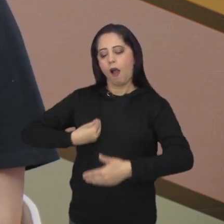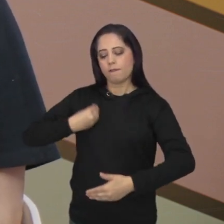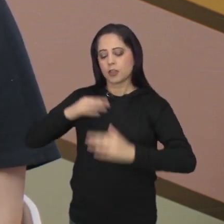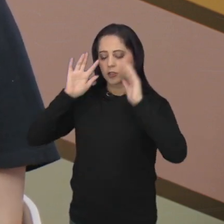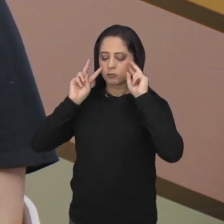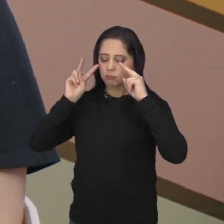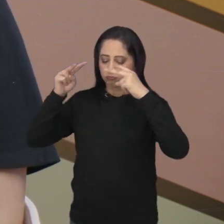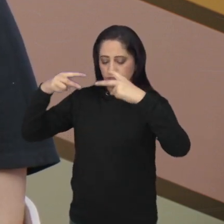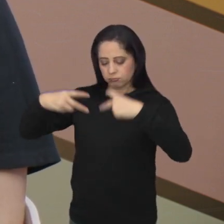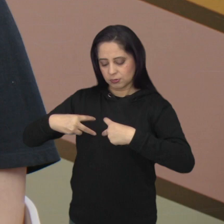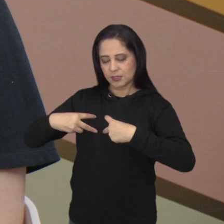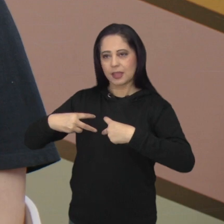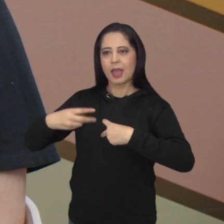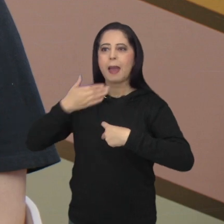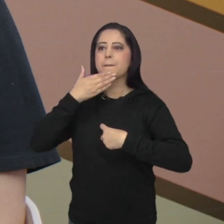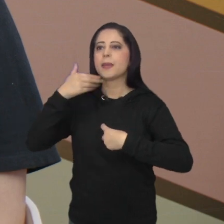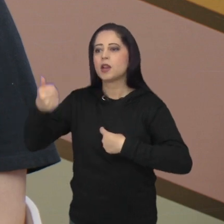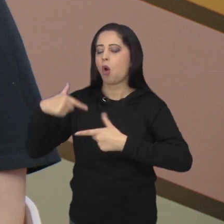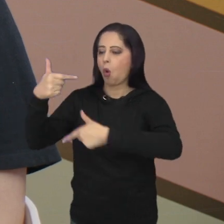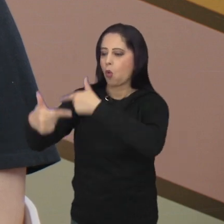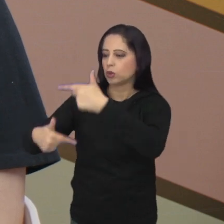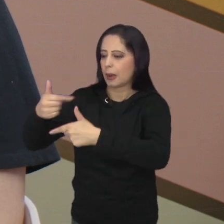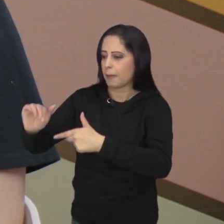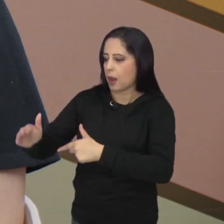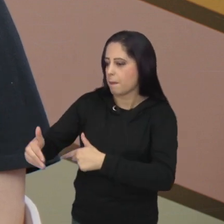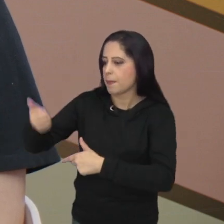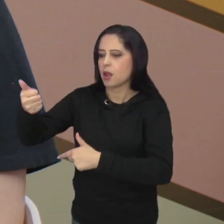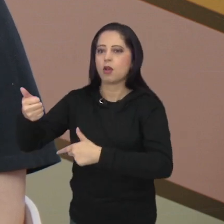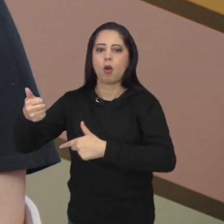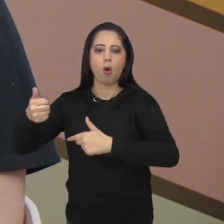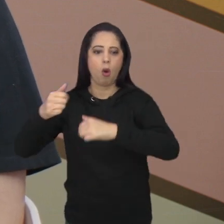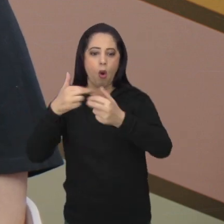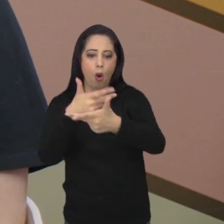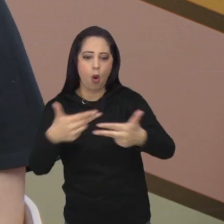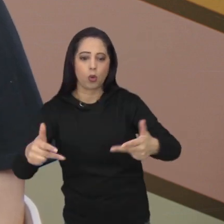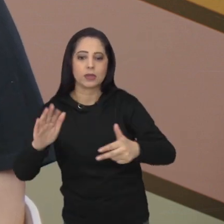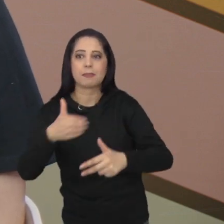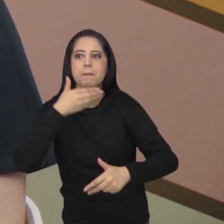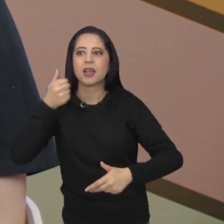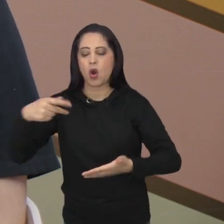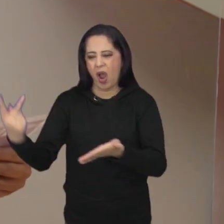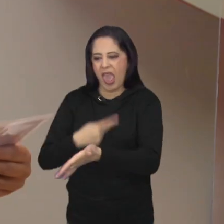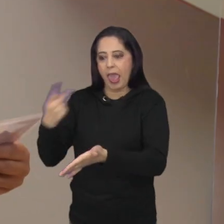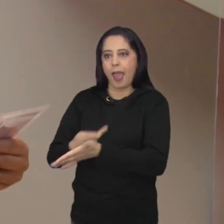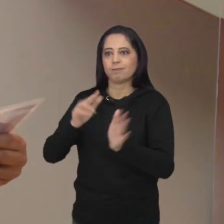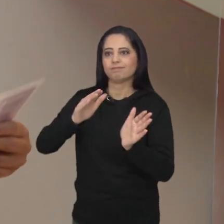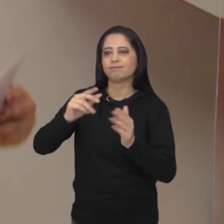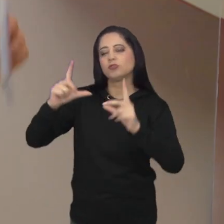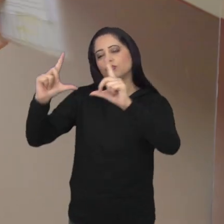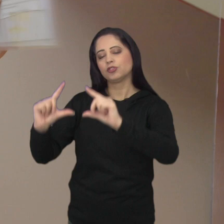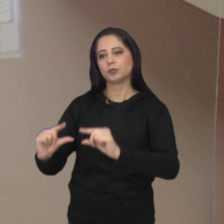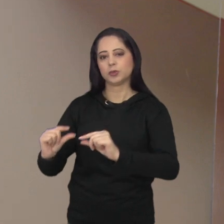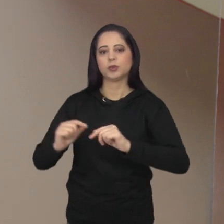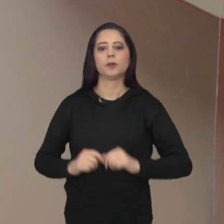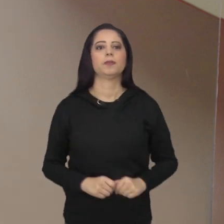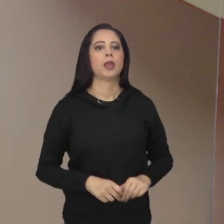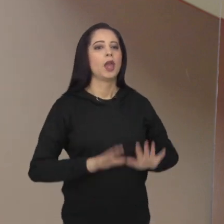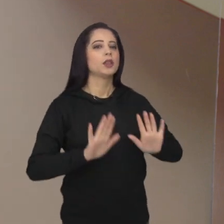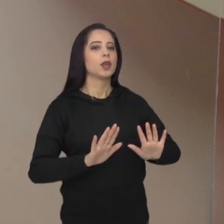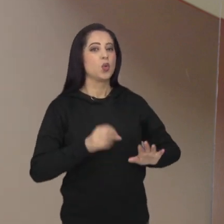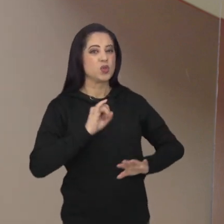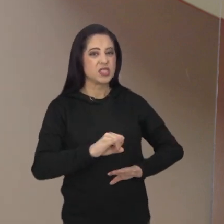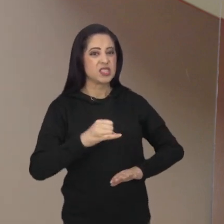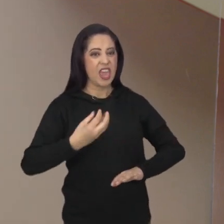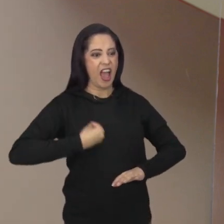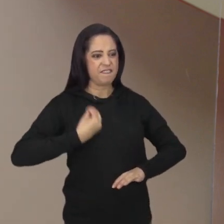reconectar, aí a gente faz as coisas com muito mais assertividade, com muito mais tranquilidade, e a gente erra menos. Sim. Então, na correria do dia a dia,